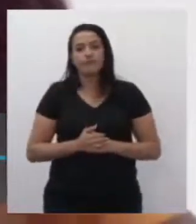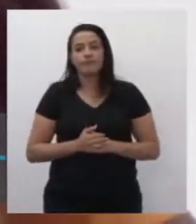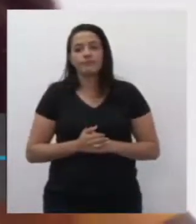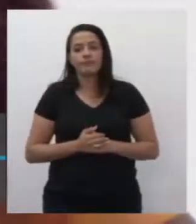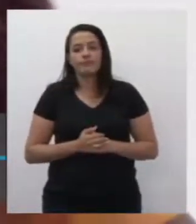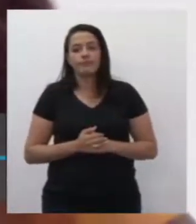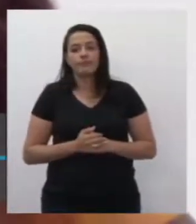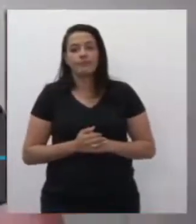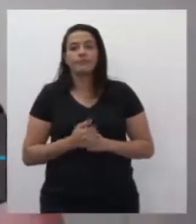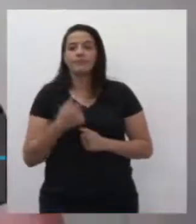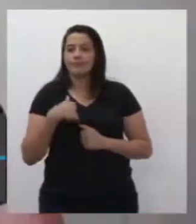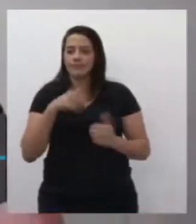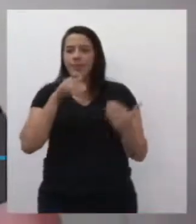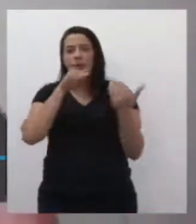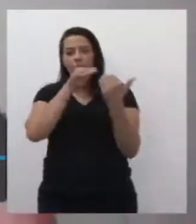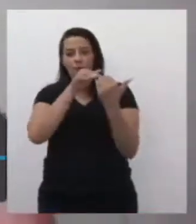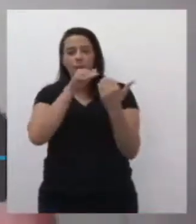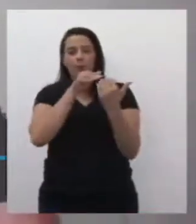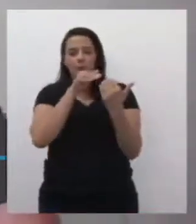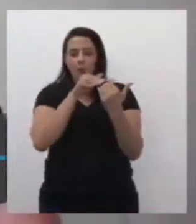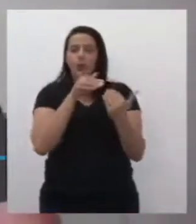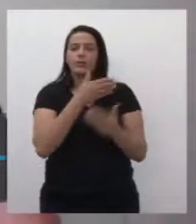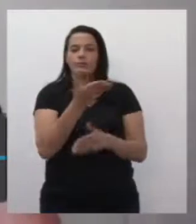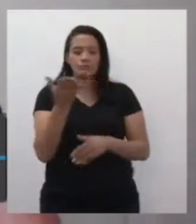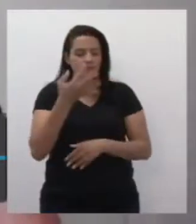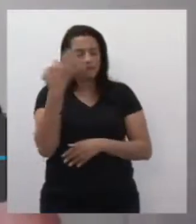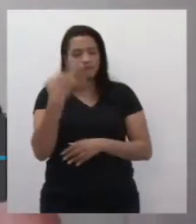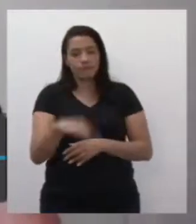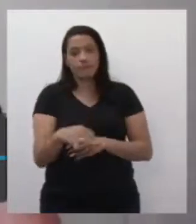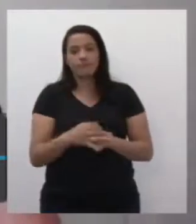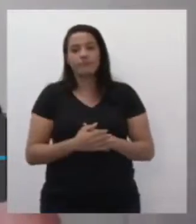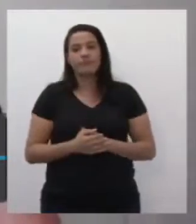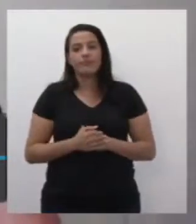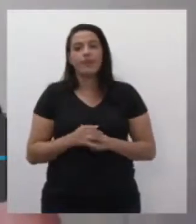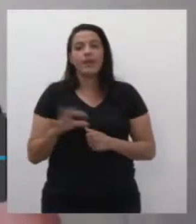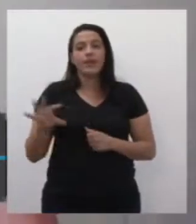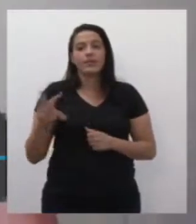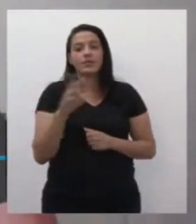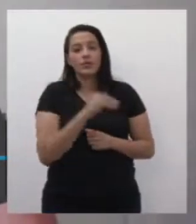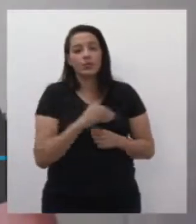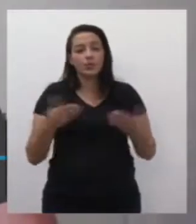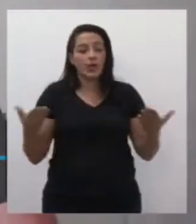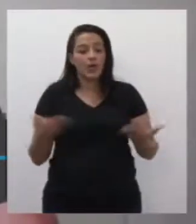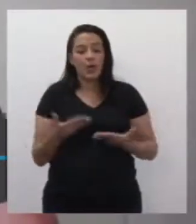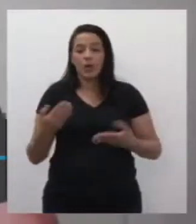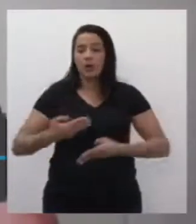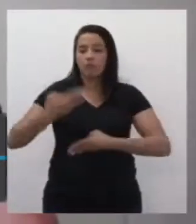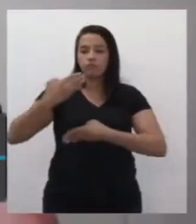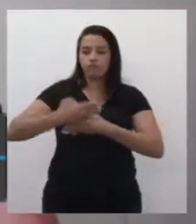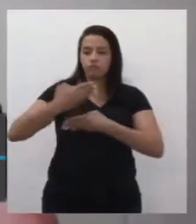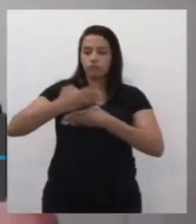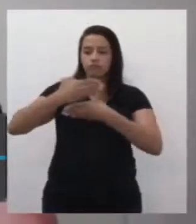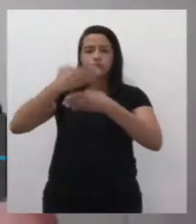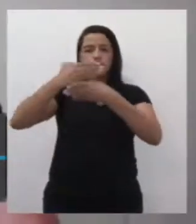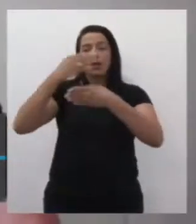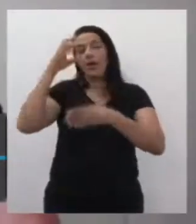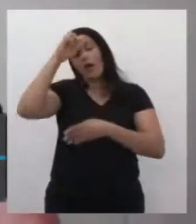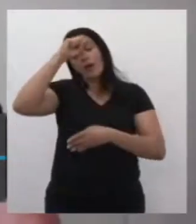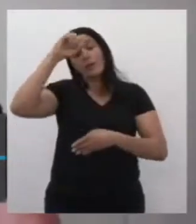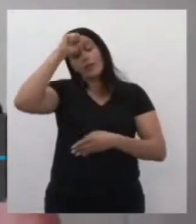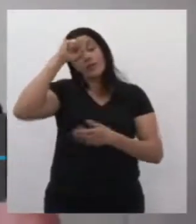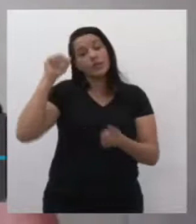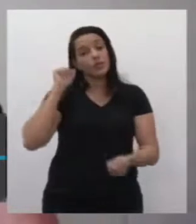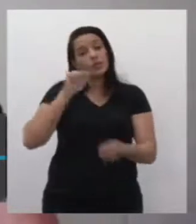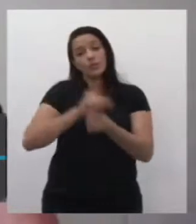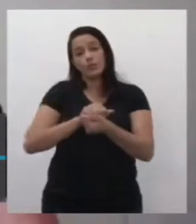Mas não, eu concordo plenamente. É toda uma construção mesmo que a gente tem, né? E a